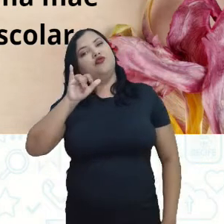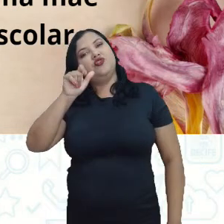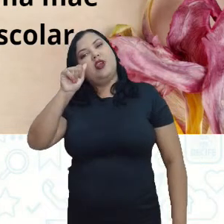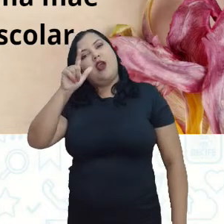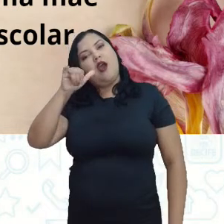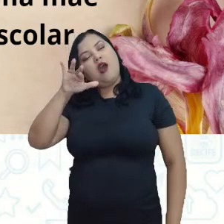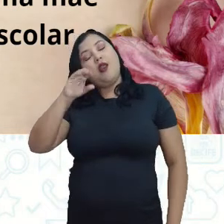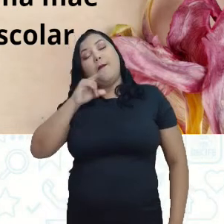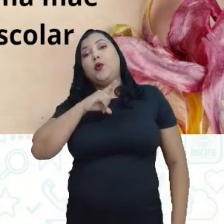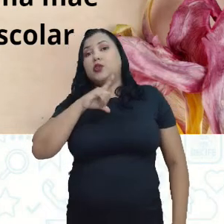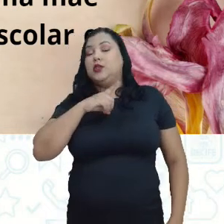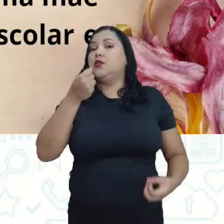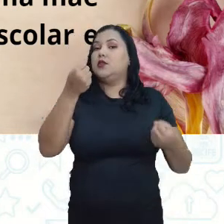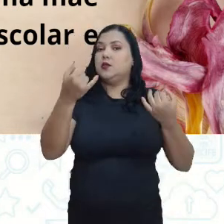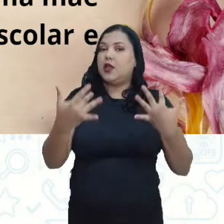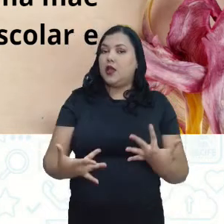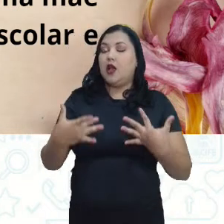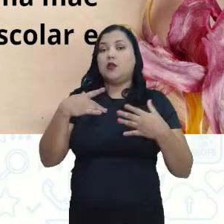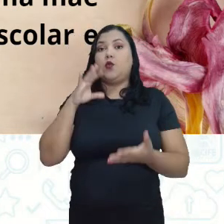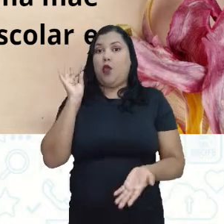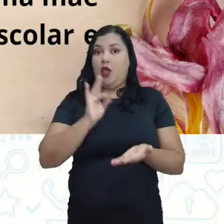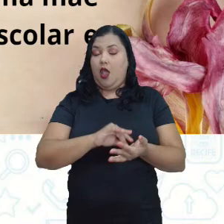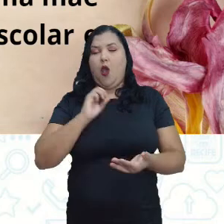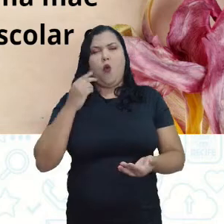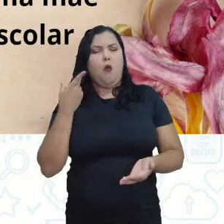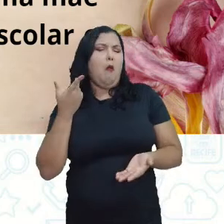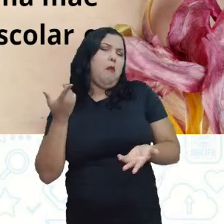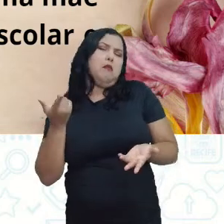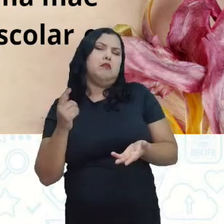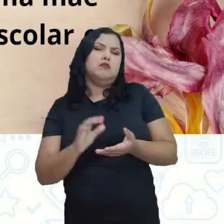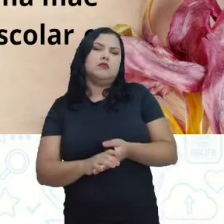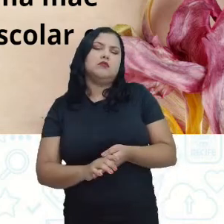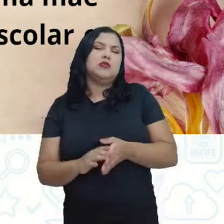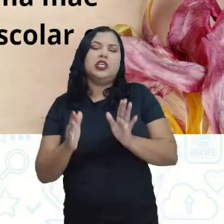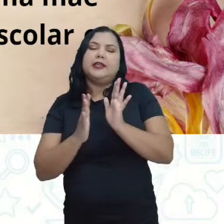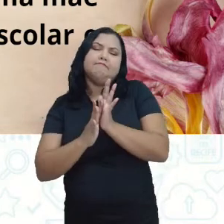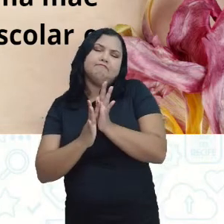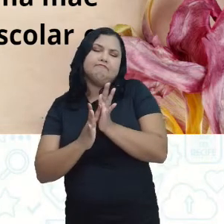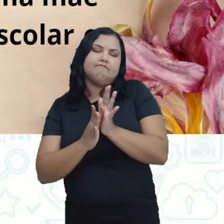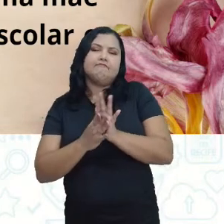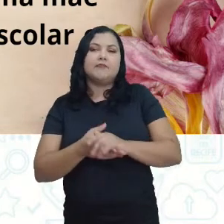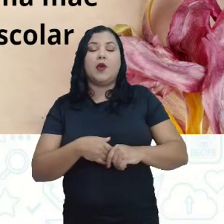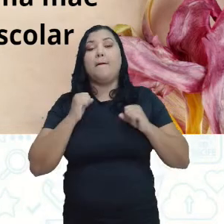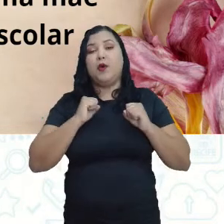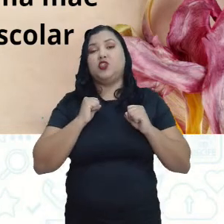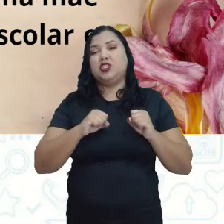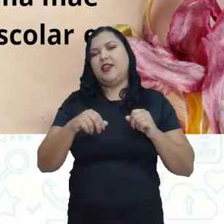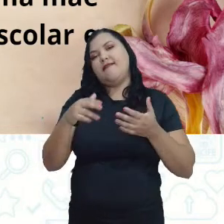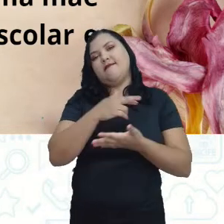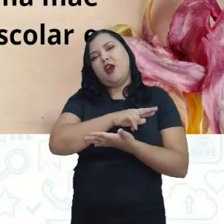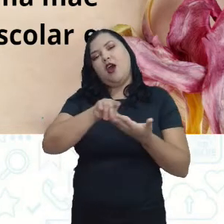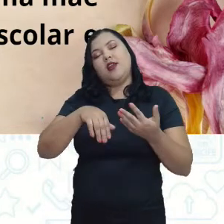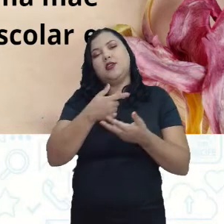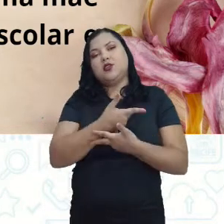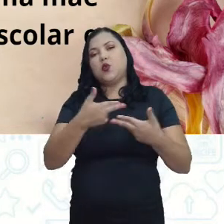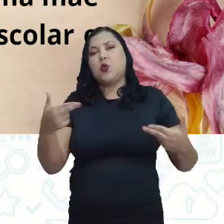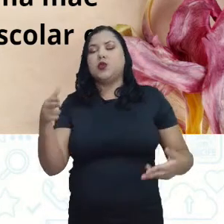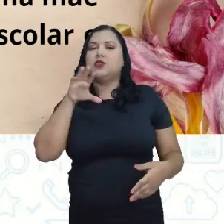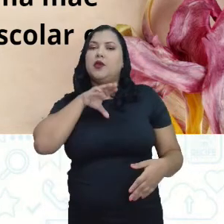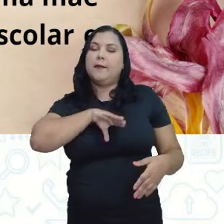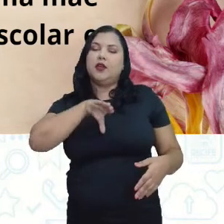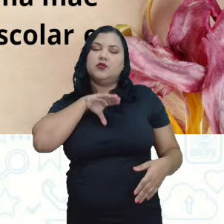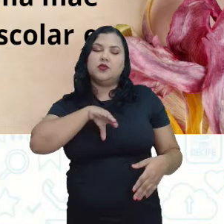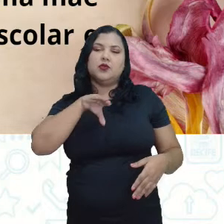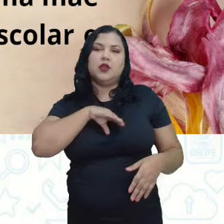Podem trazer experiências, sonhos, planos, segredos e outras intimidades. Um diário brasileiro que tornou-se